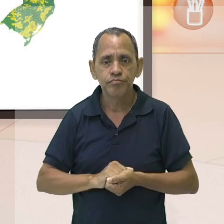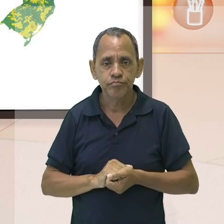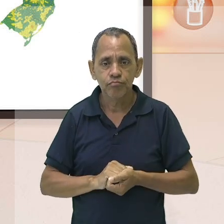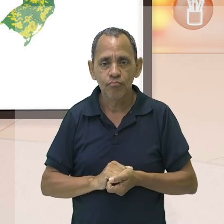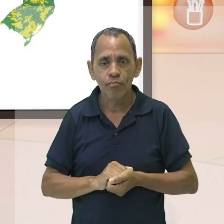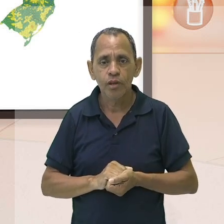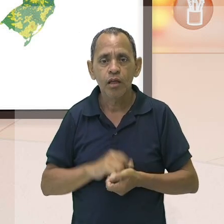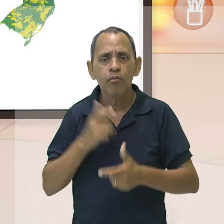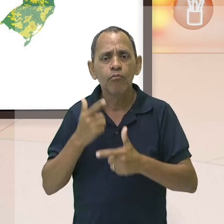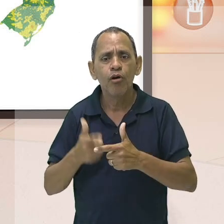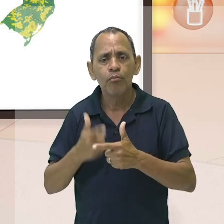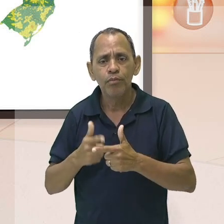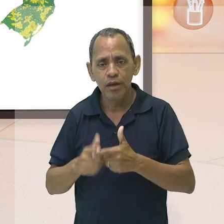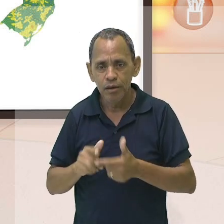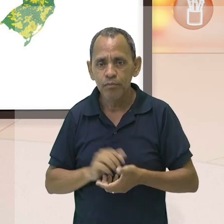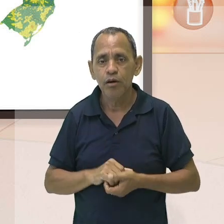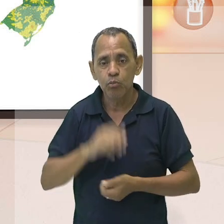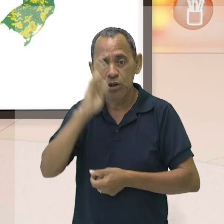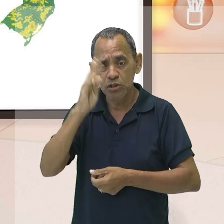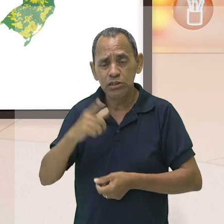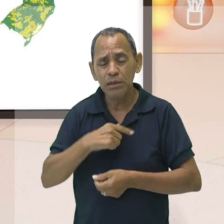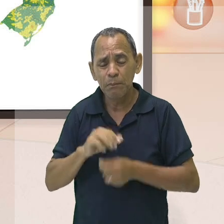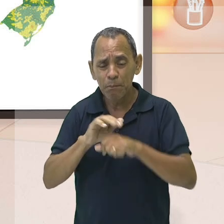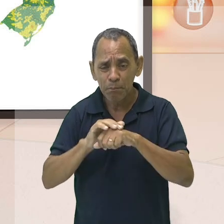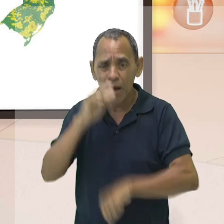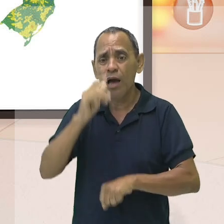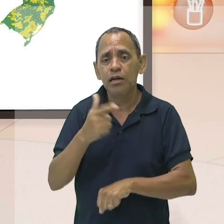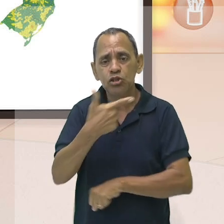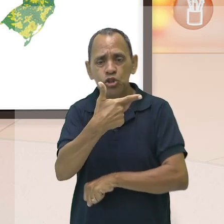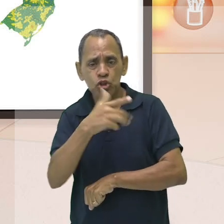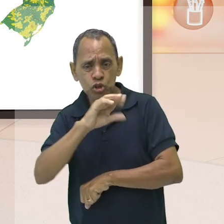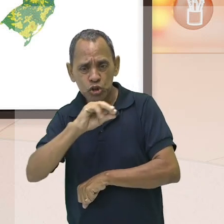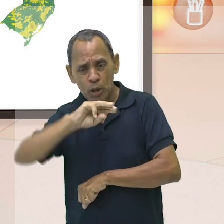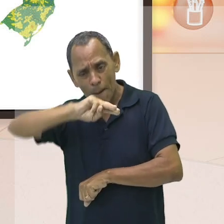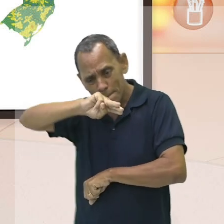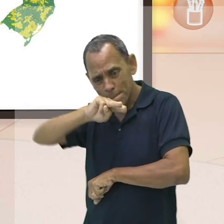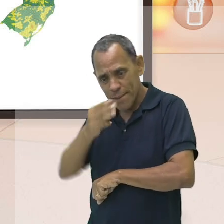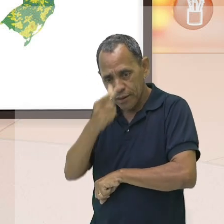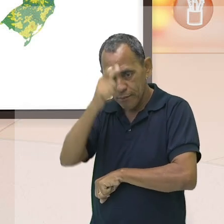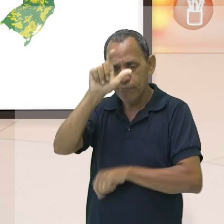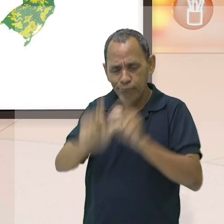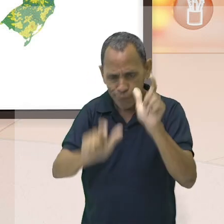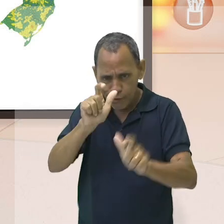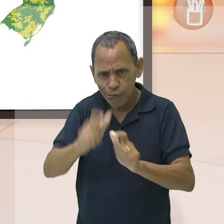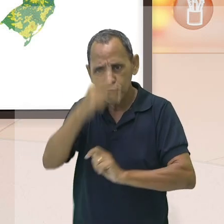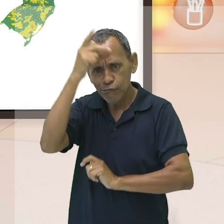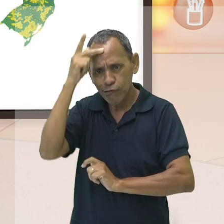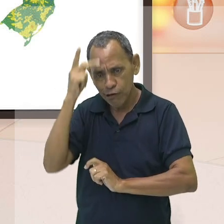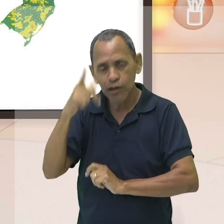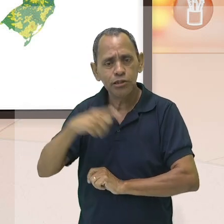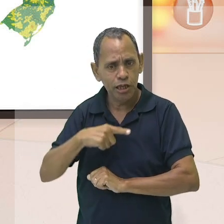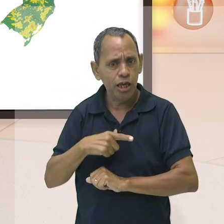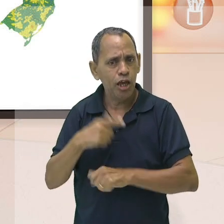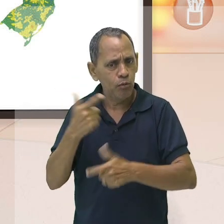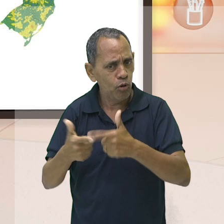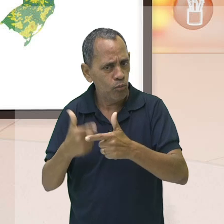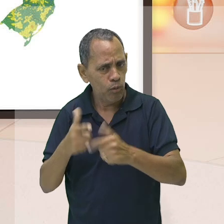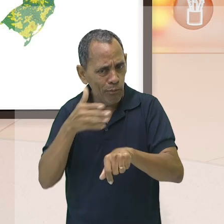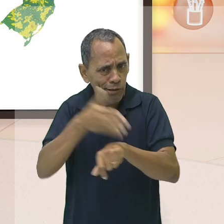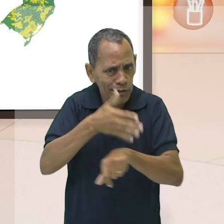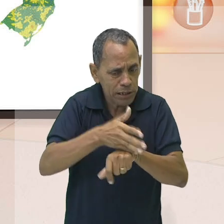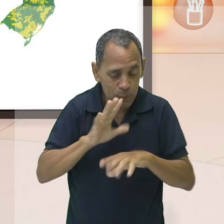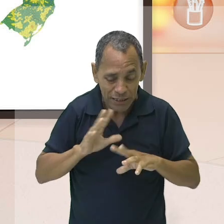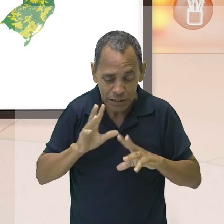problema é que o Brasil tem mais de 200 milhões de pessoas e vai ter problemas de acesso para todo mundo, né? Essa é uma